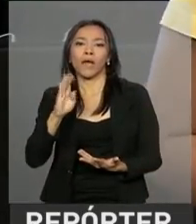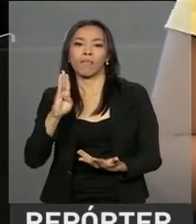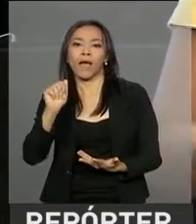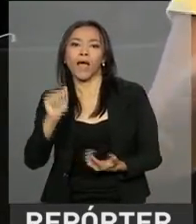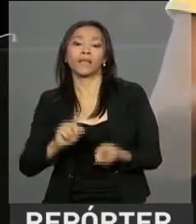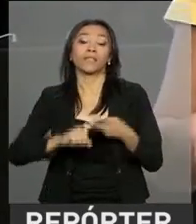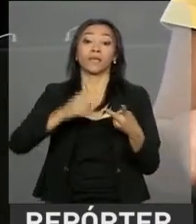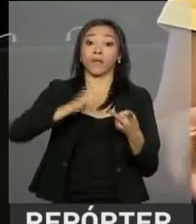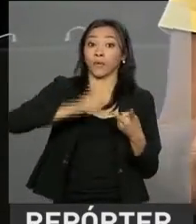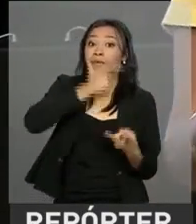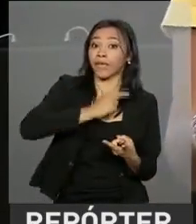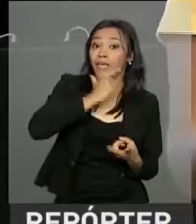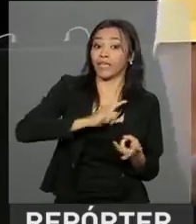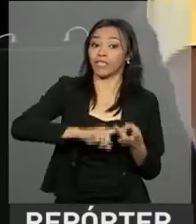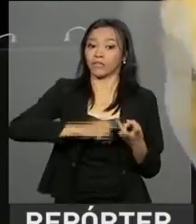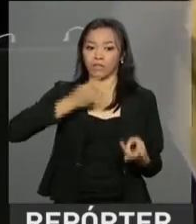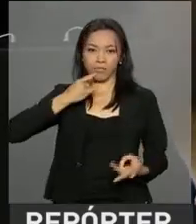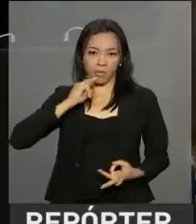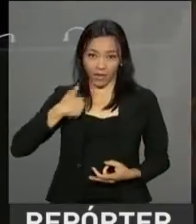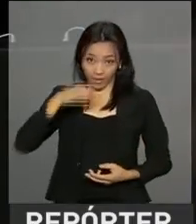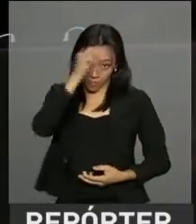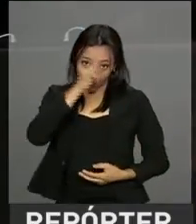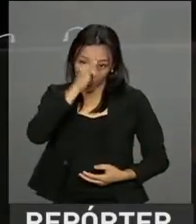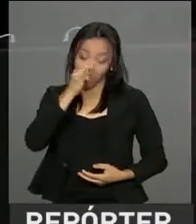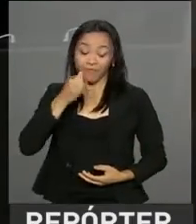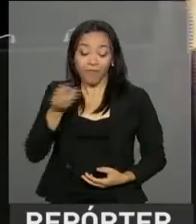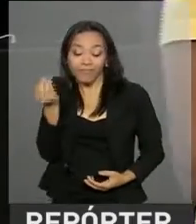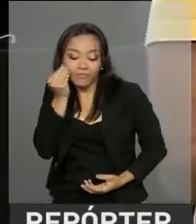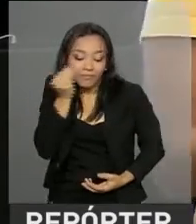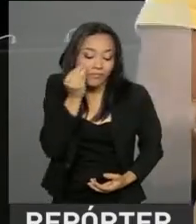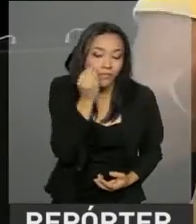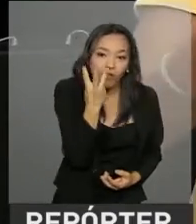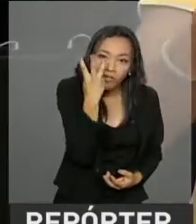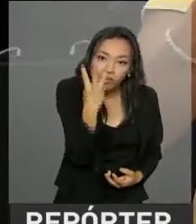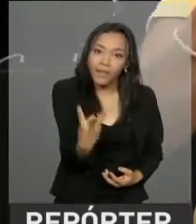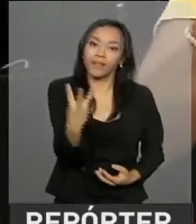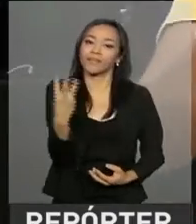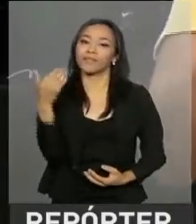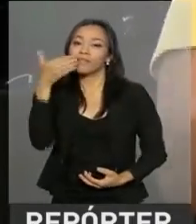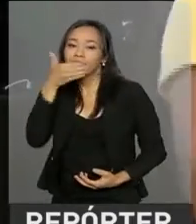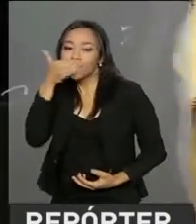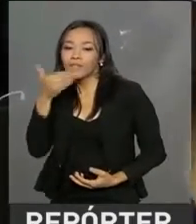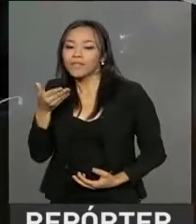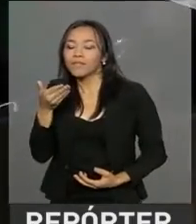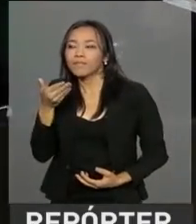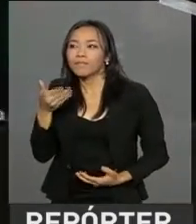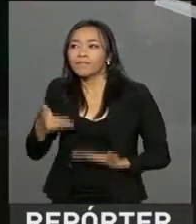e a cachaça. E eu, que não sou boba nem nada, vou provar os três, começando com o doce.